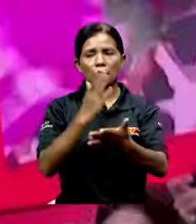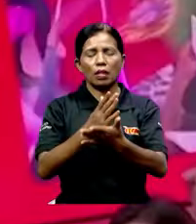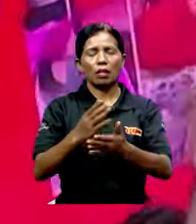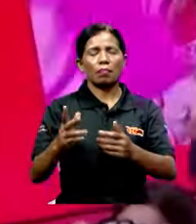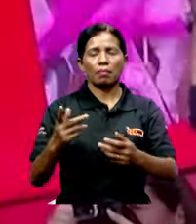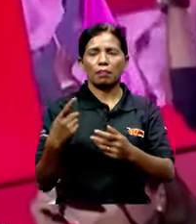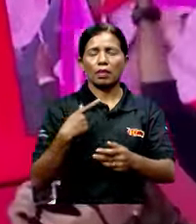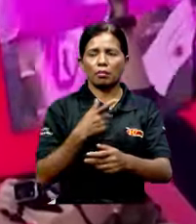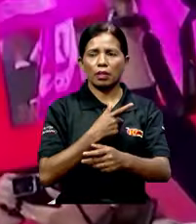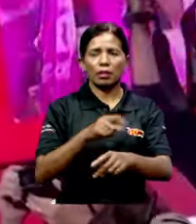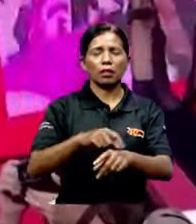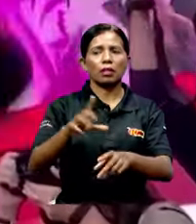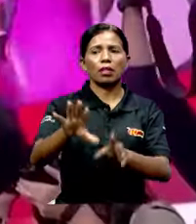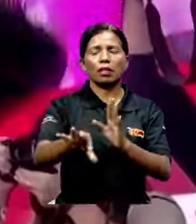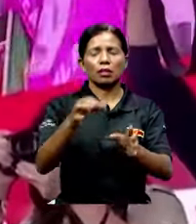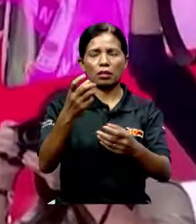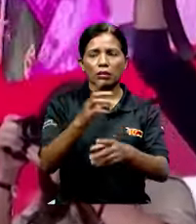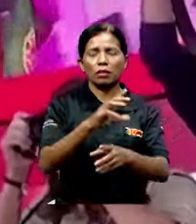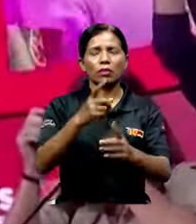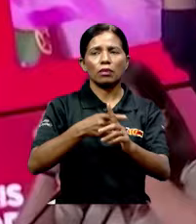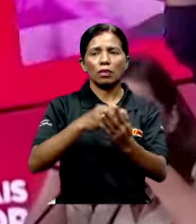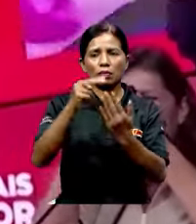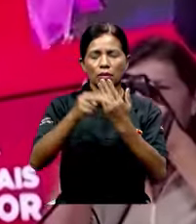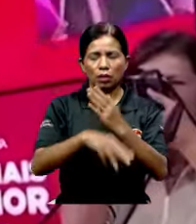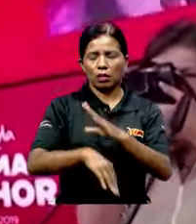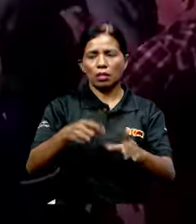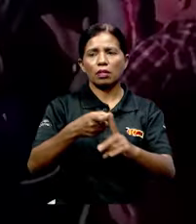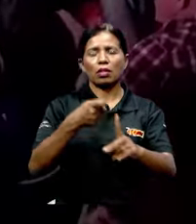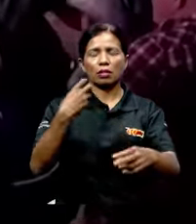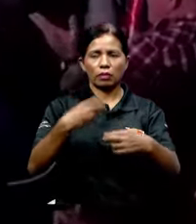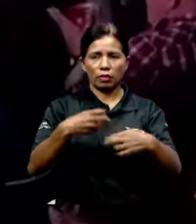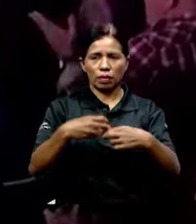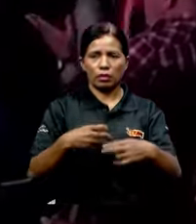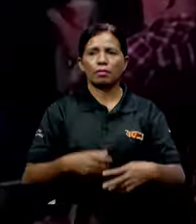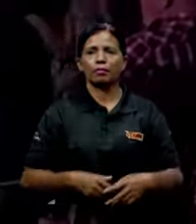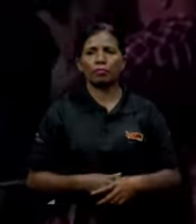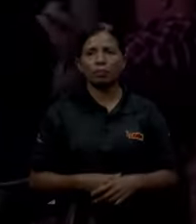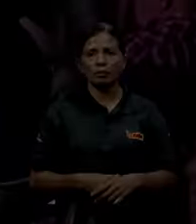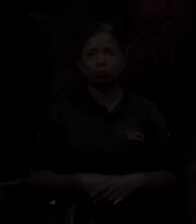decide eleição cedo e o fulang março tinangué, rodeia sai nação, né, o se crese. Equipa Cobertura, Giaman.